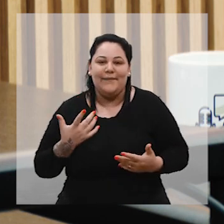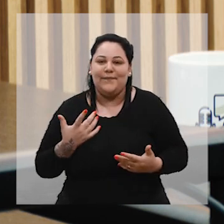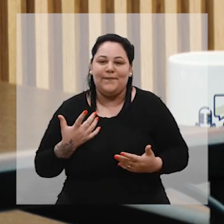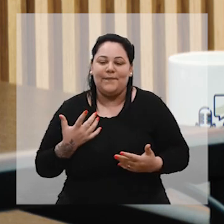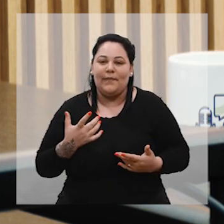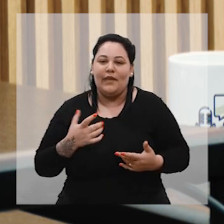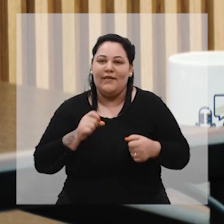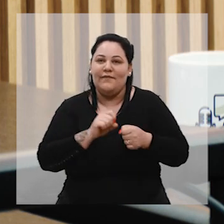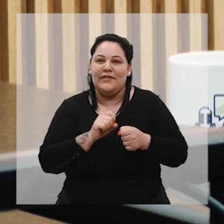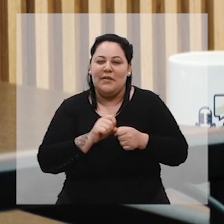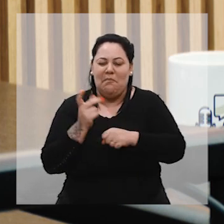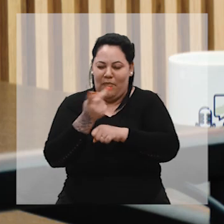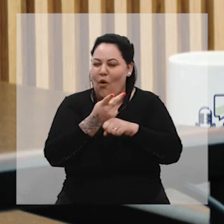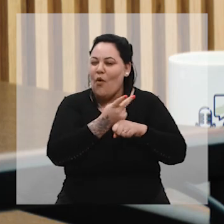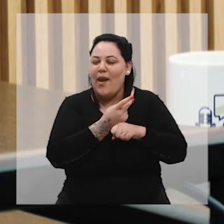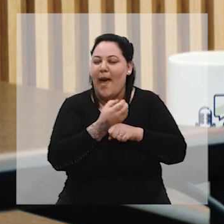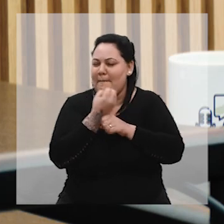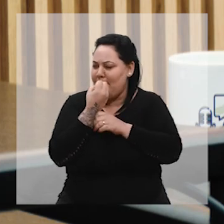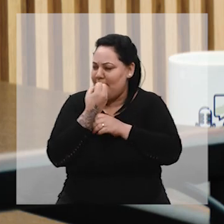fazer